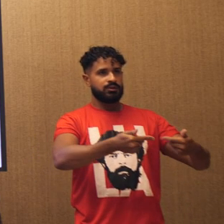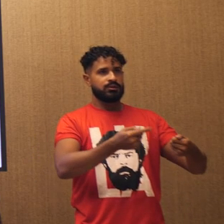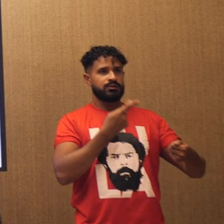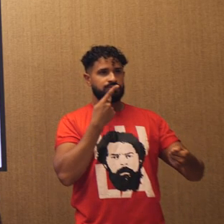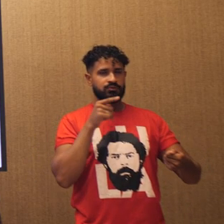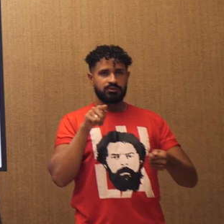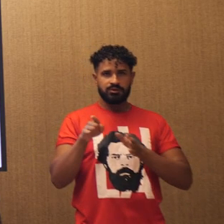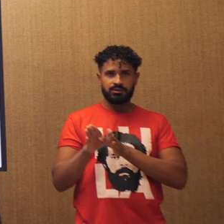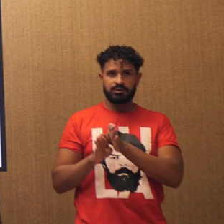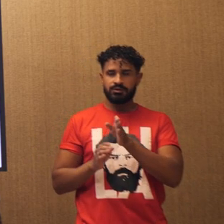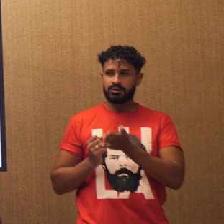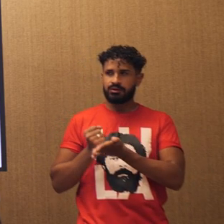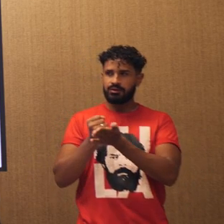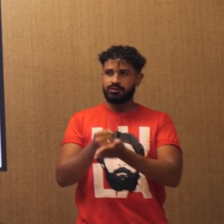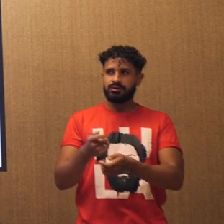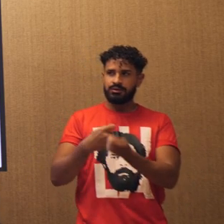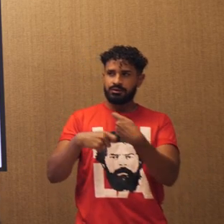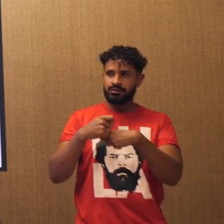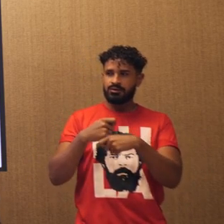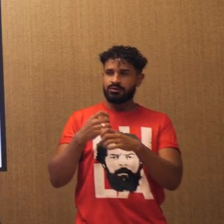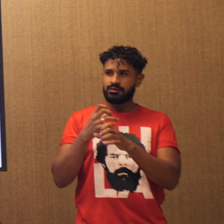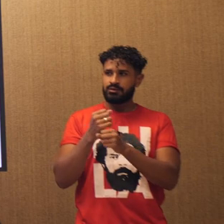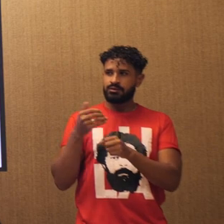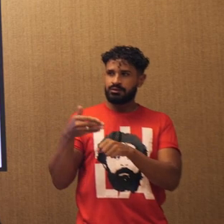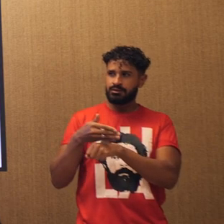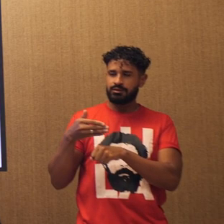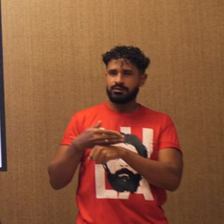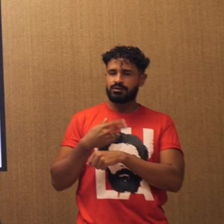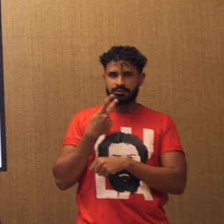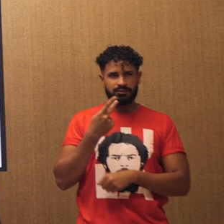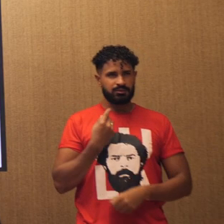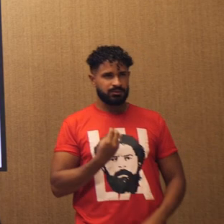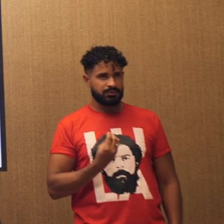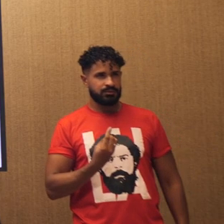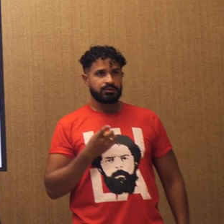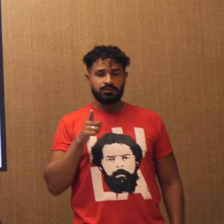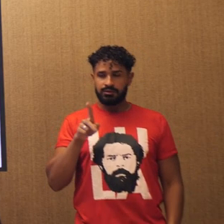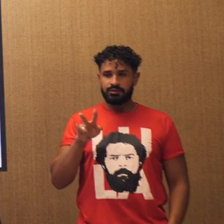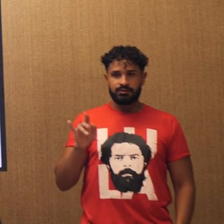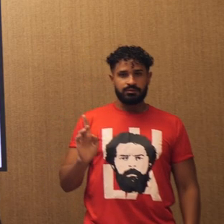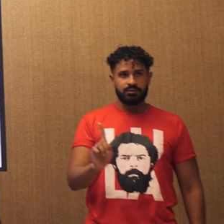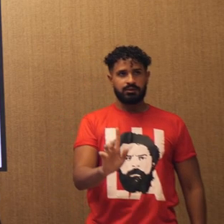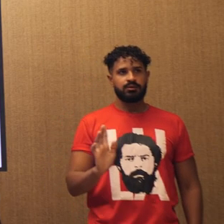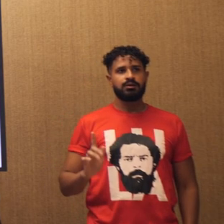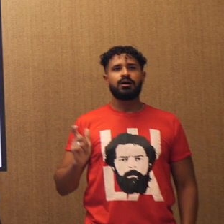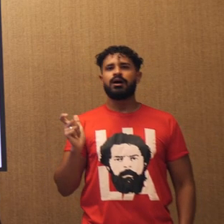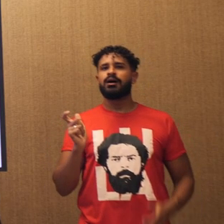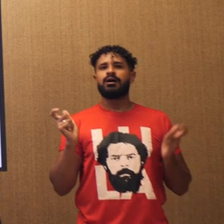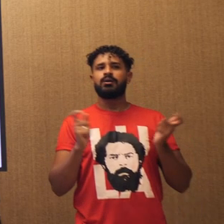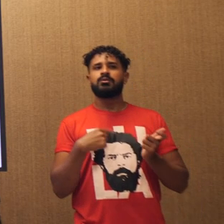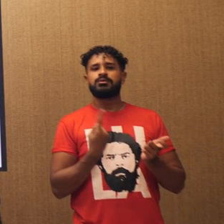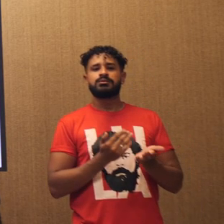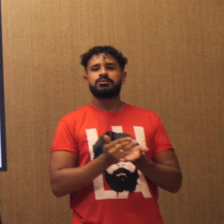ser o assessor do orçamento participativo. Eu falei, como é que é? Não, você vai ser. Mas para onde nós